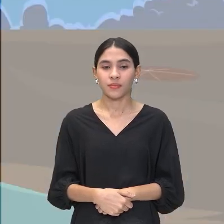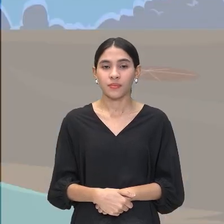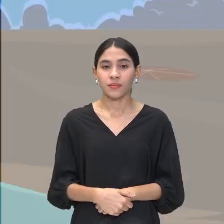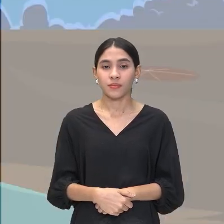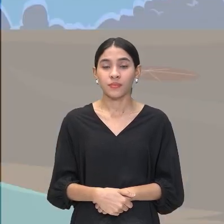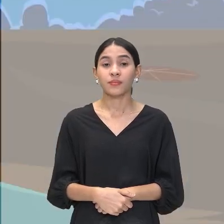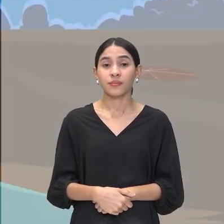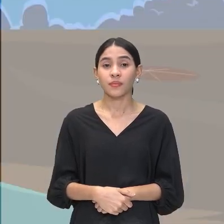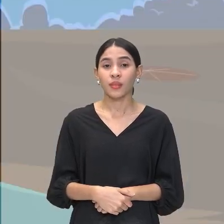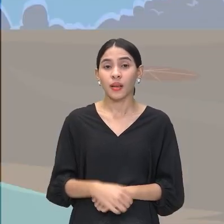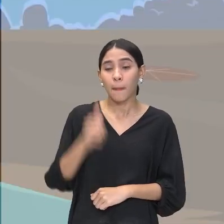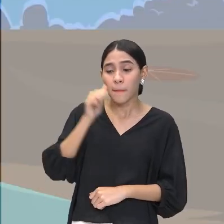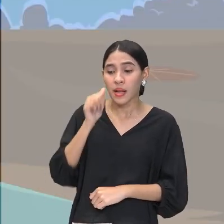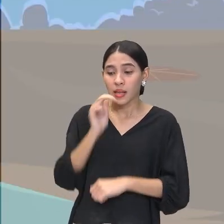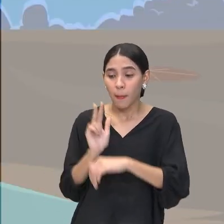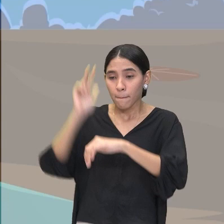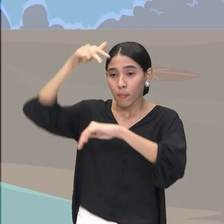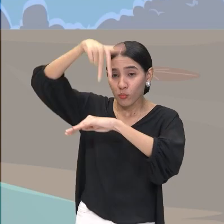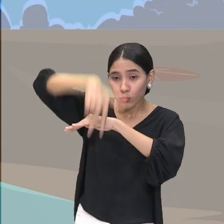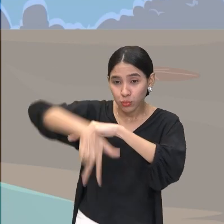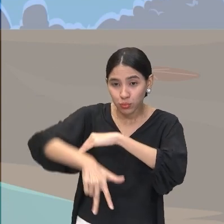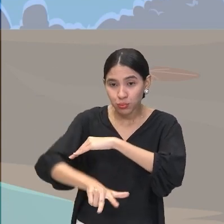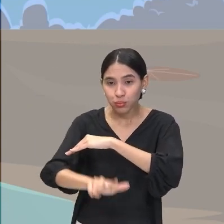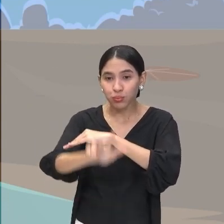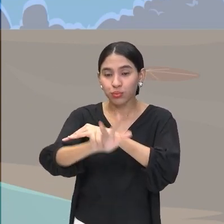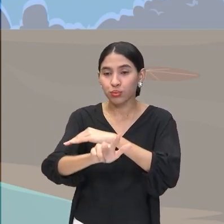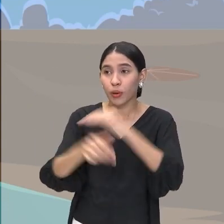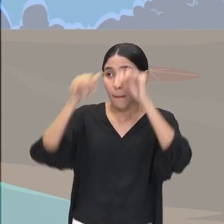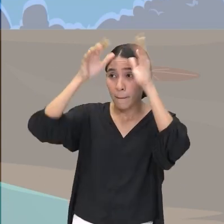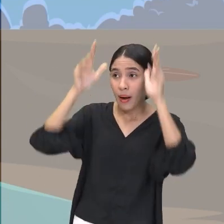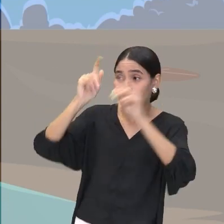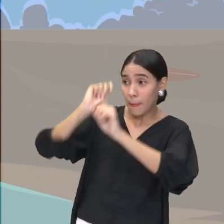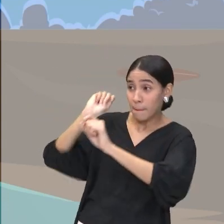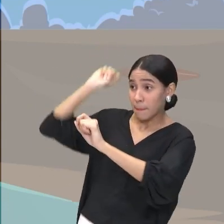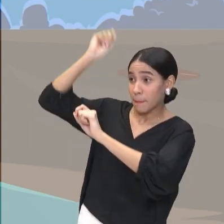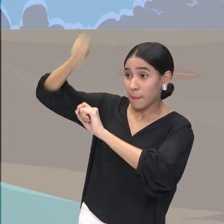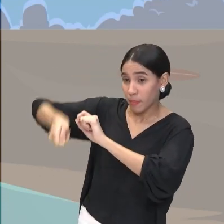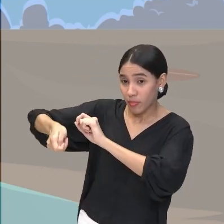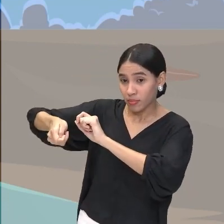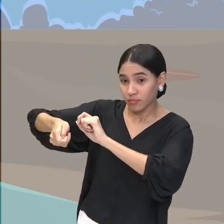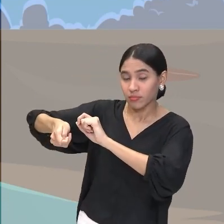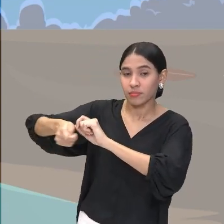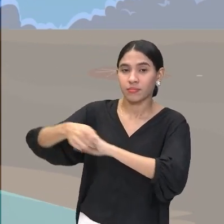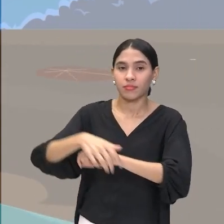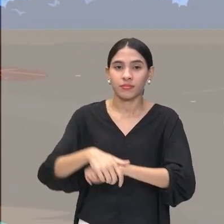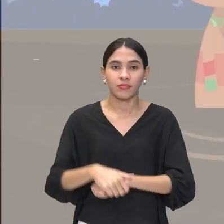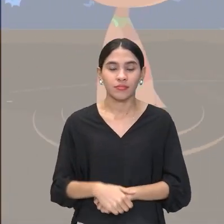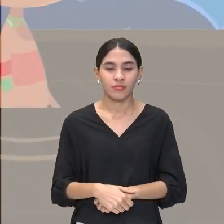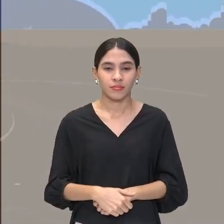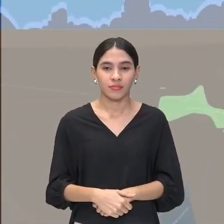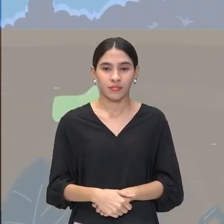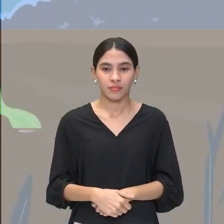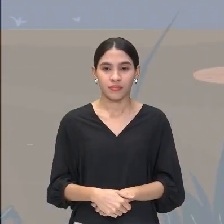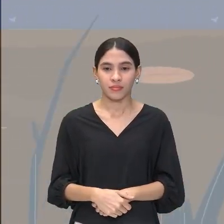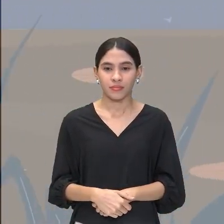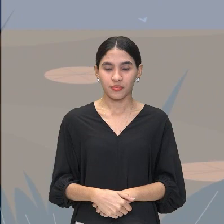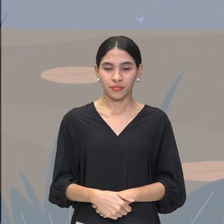Quando a moça mergulhou, o pajé jogou atrás dela um talo de canarana.